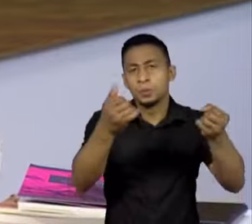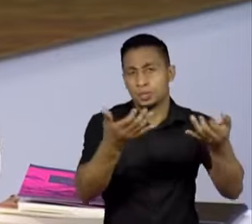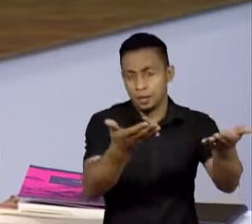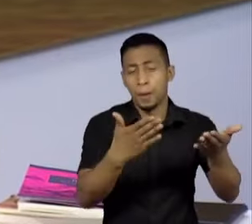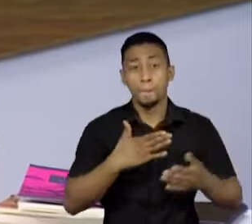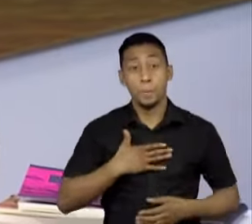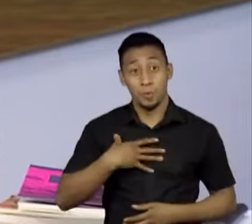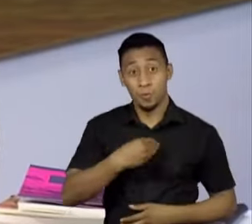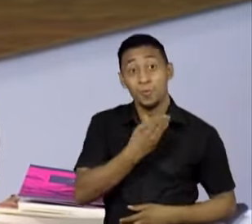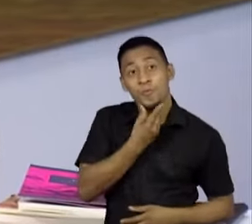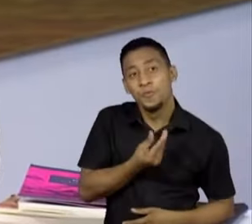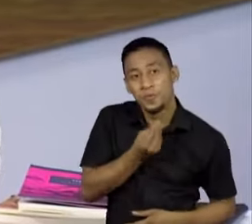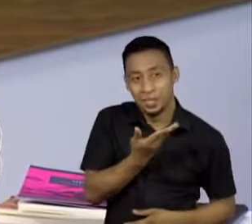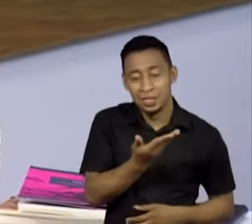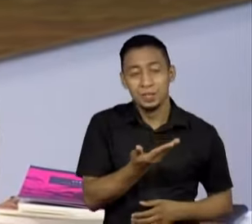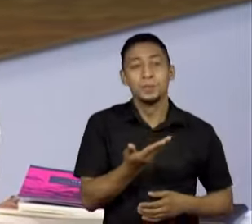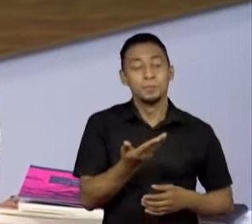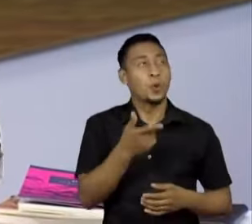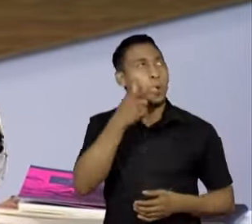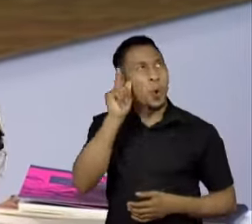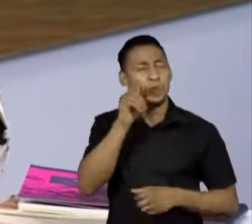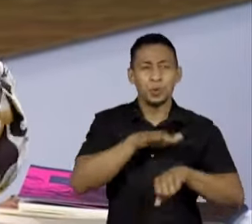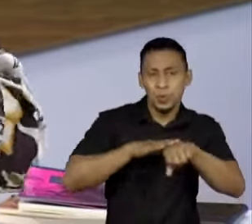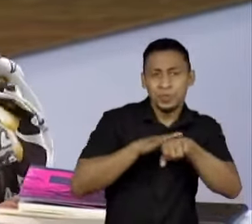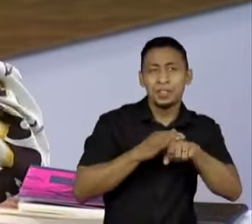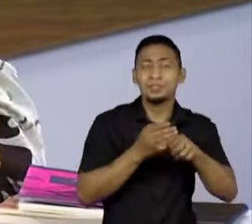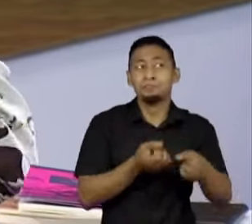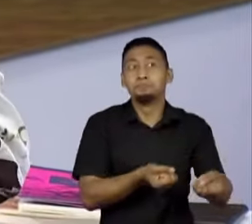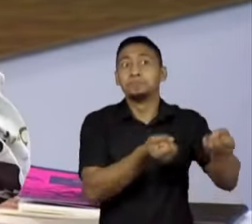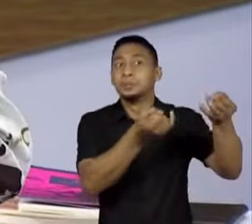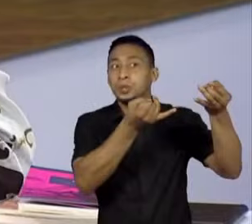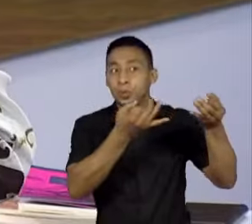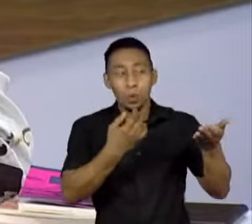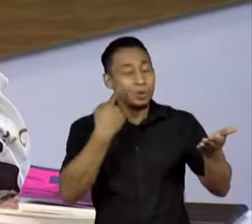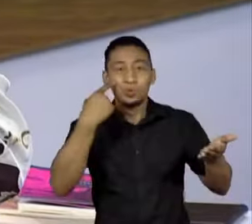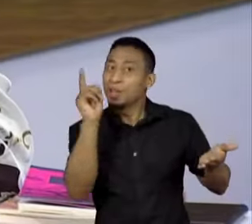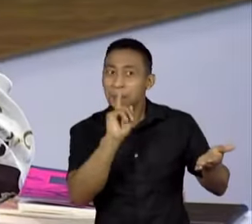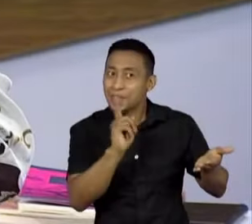Gomes, me deu uma informação ontem que eu não sabia, desculpe